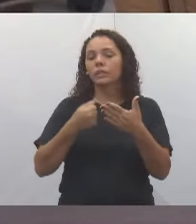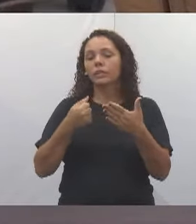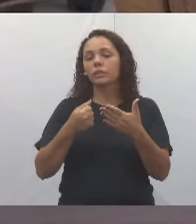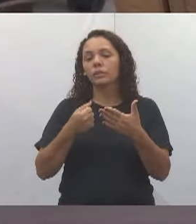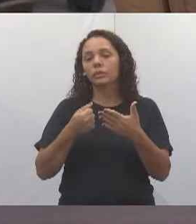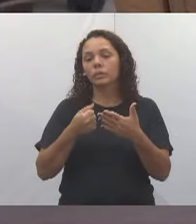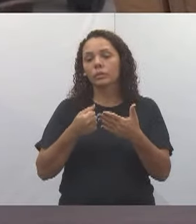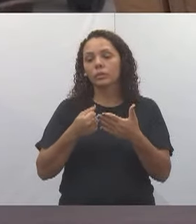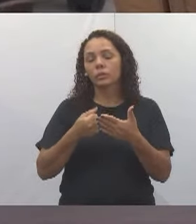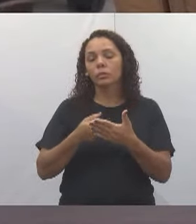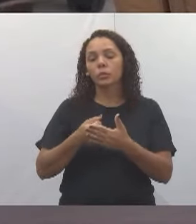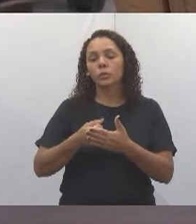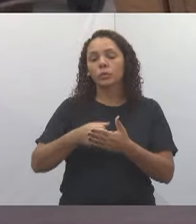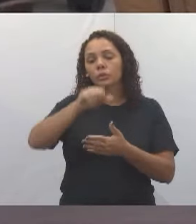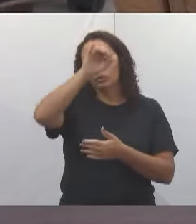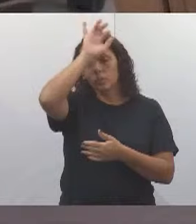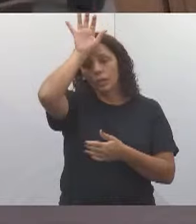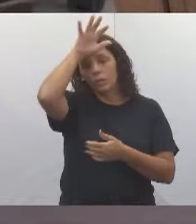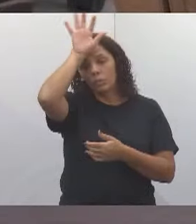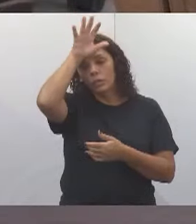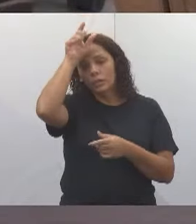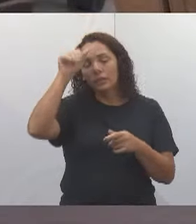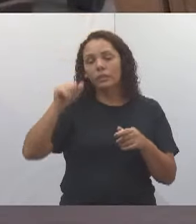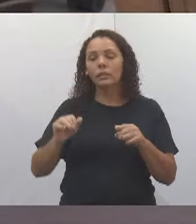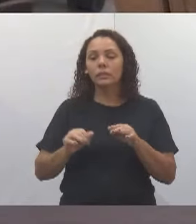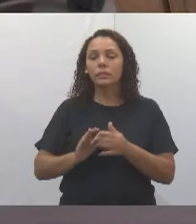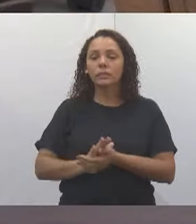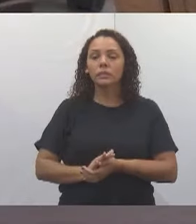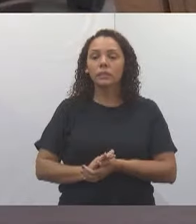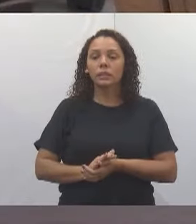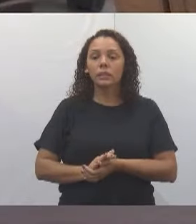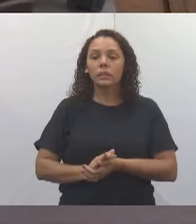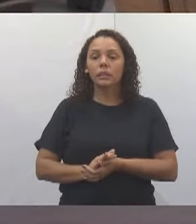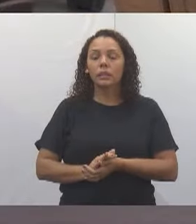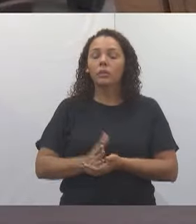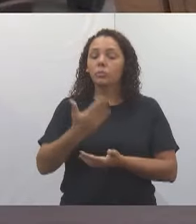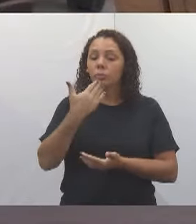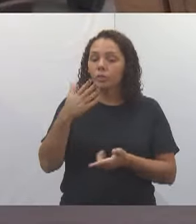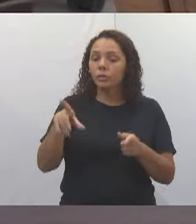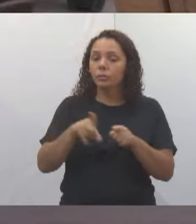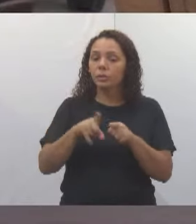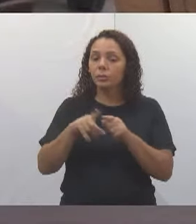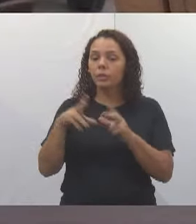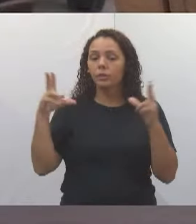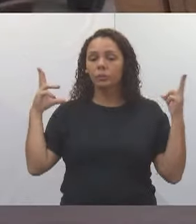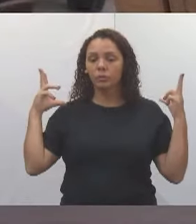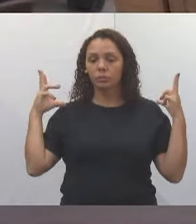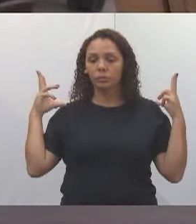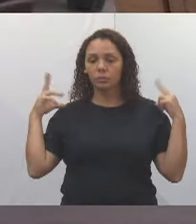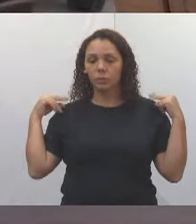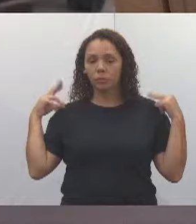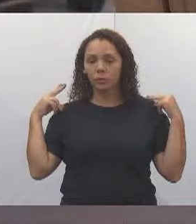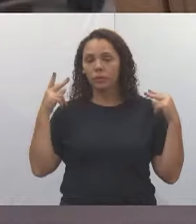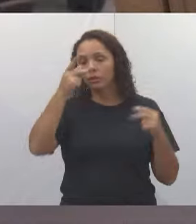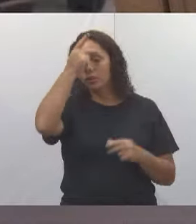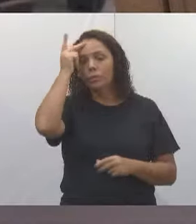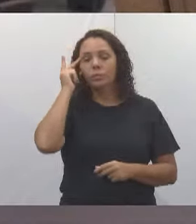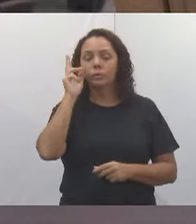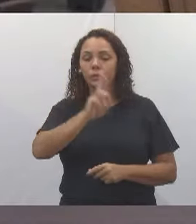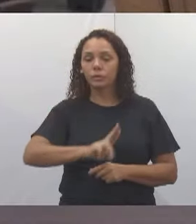do setor de ambulância lá no Jardim Santa Maria, a gente vem pedindo, intercedendo pelos motoristas, pelos próprios usuários, porque não é